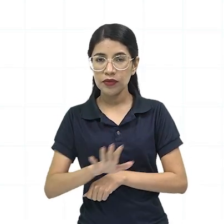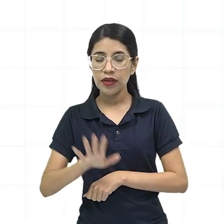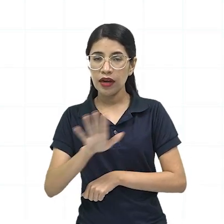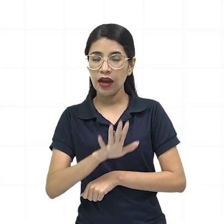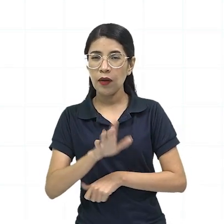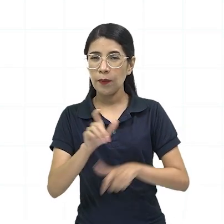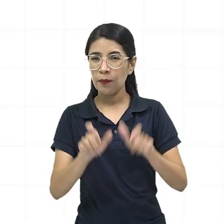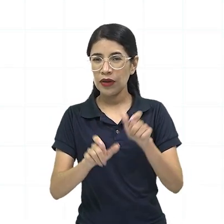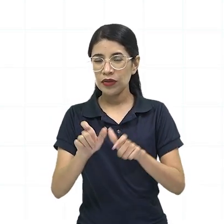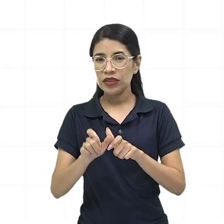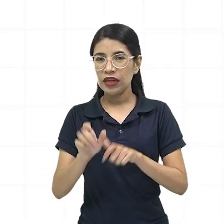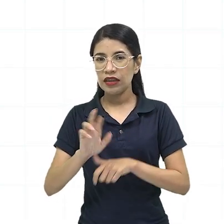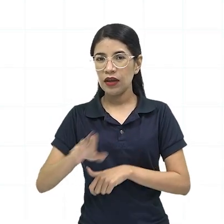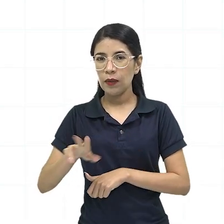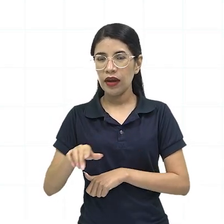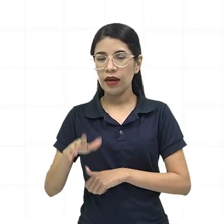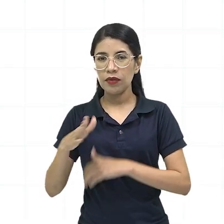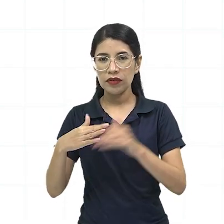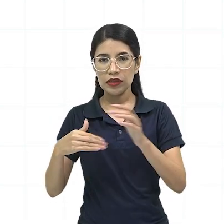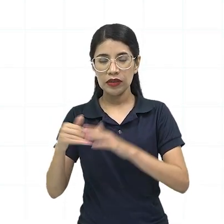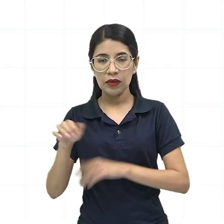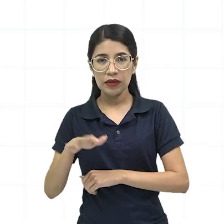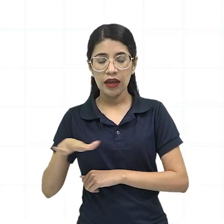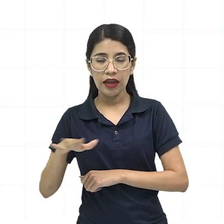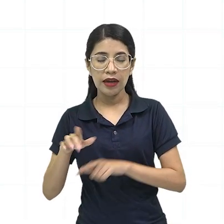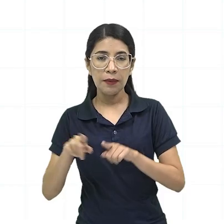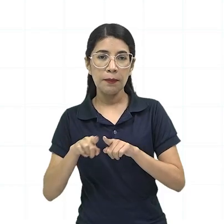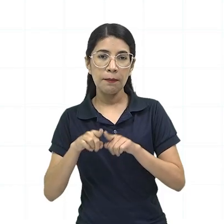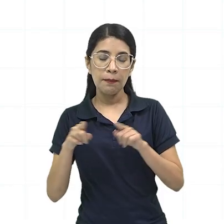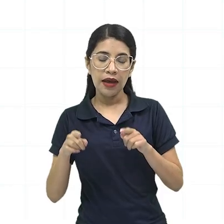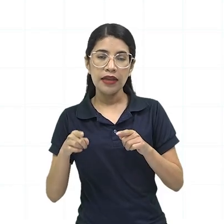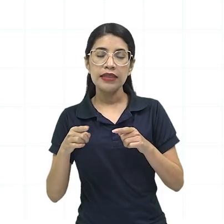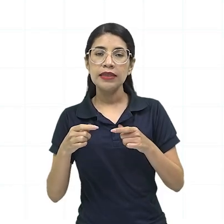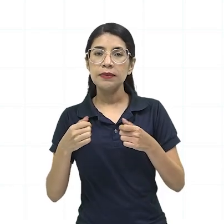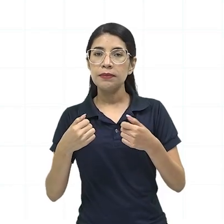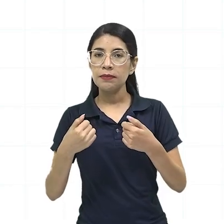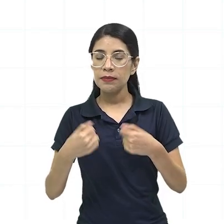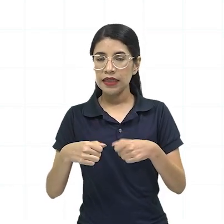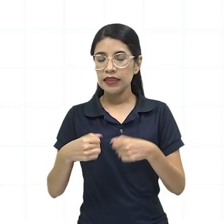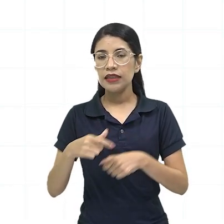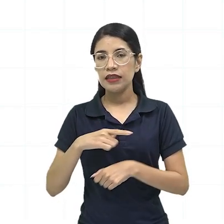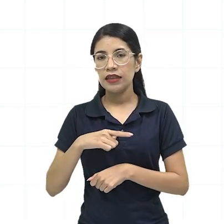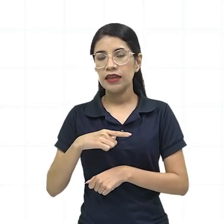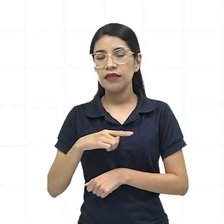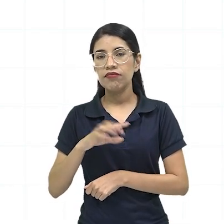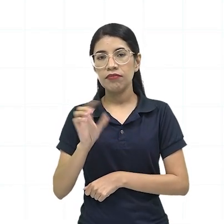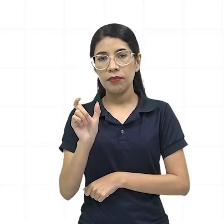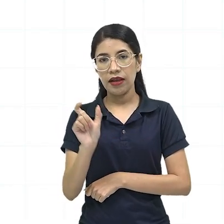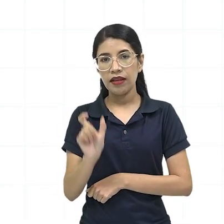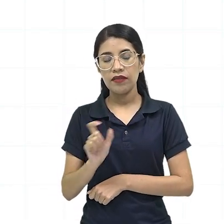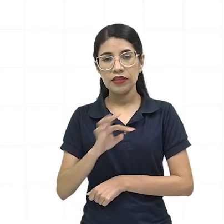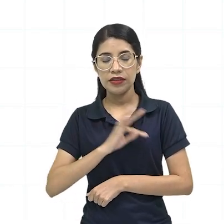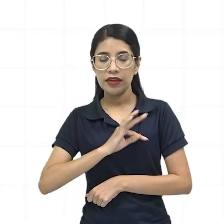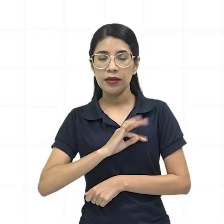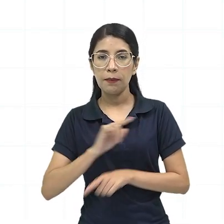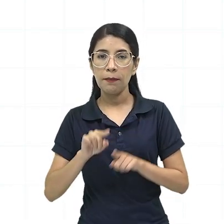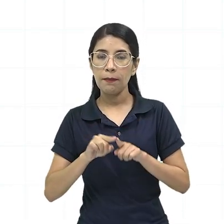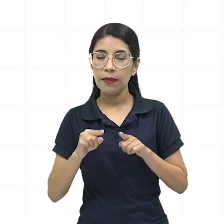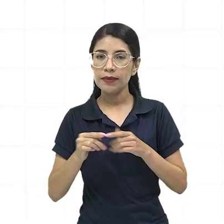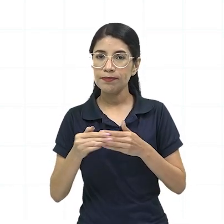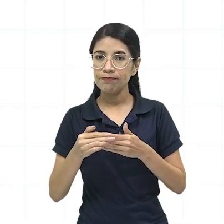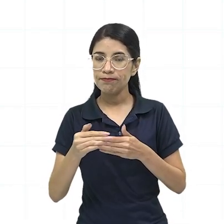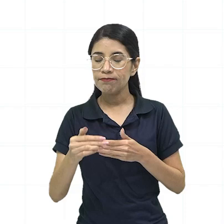são pessoas que não são da área, porém, não tem como fugir de alguns termos. Mas a partir do momento